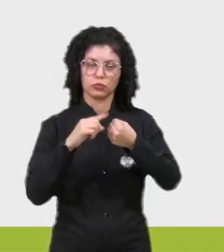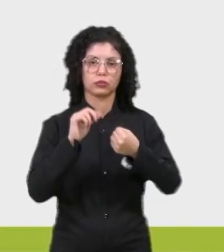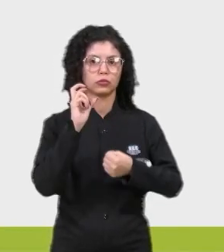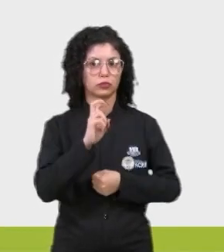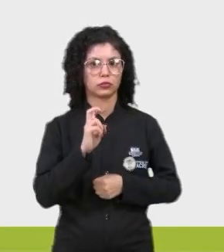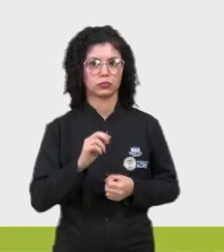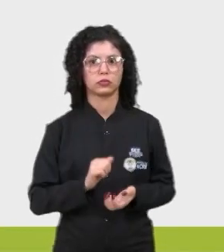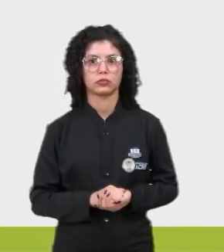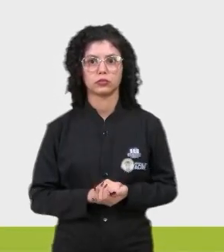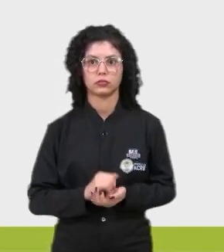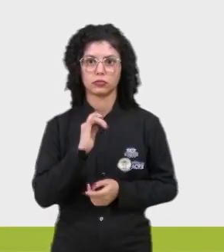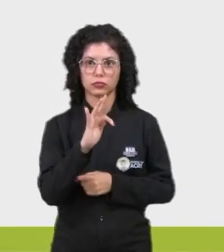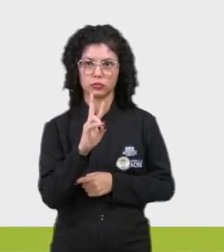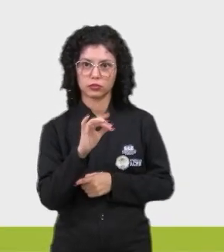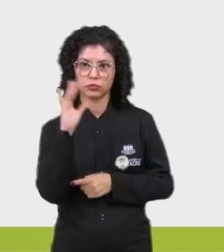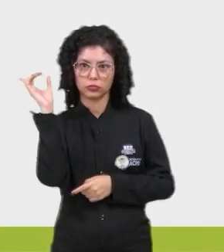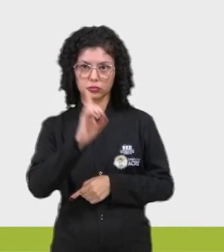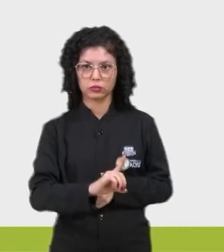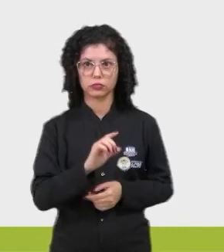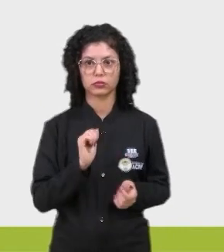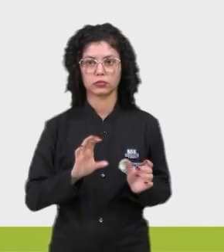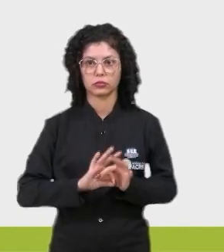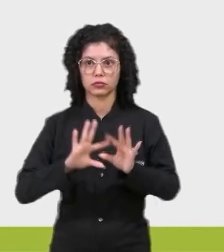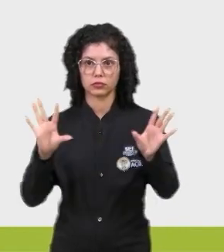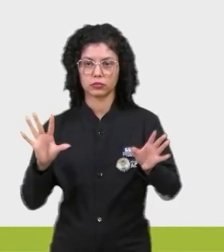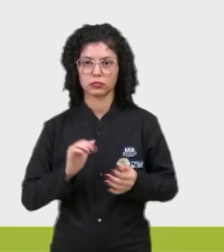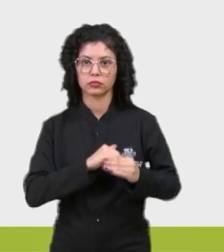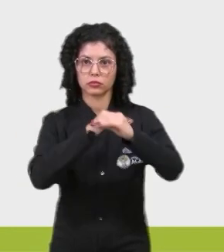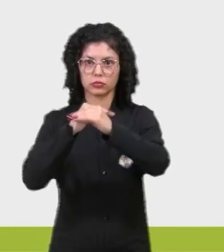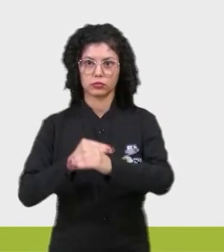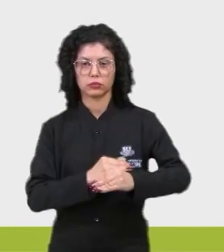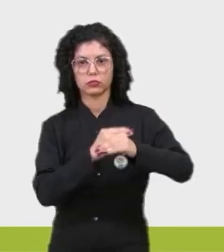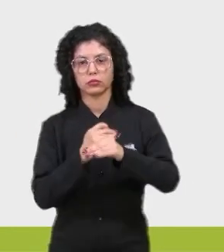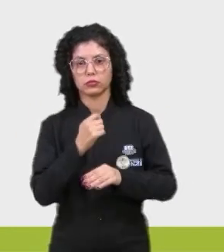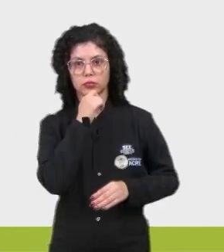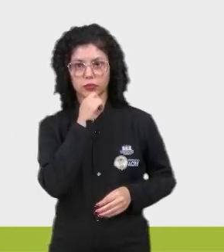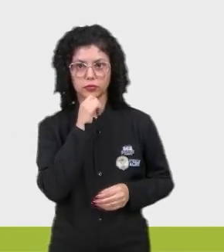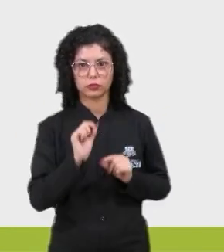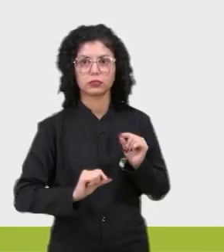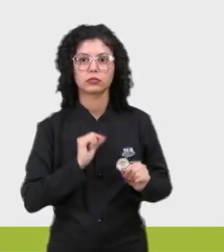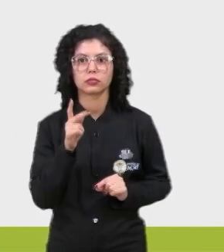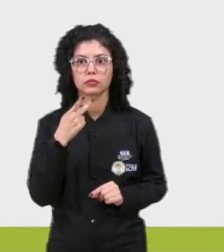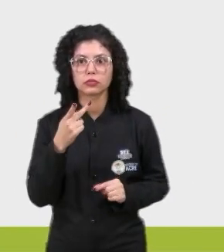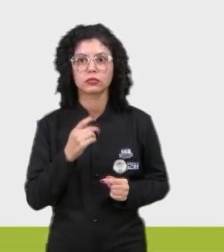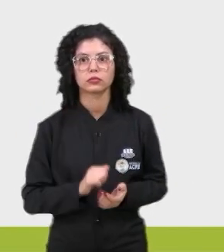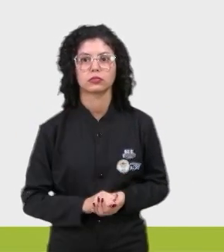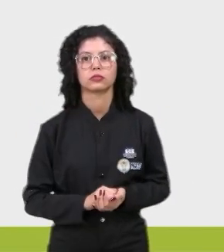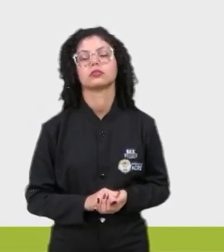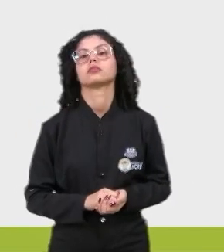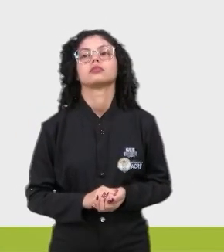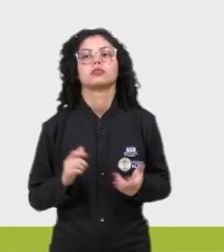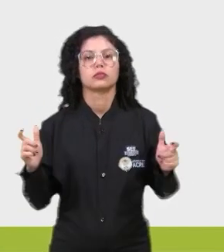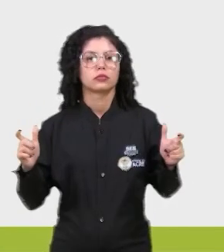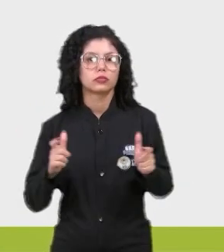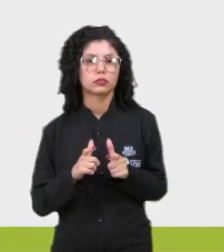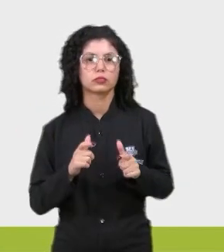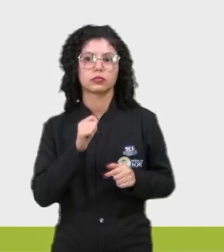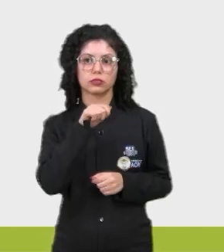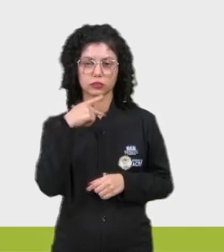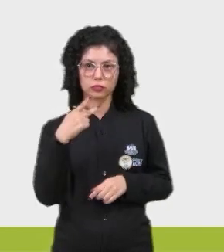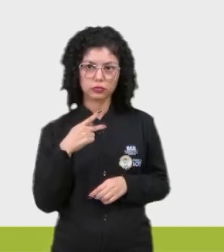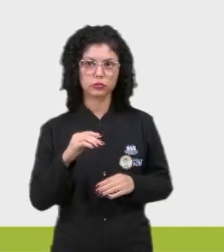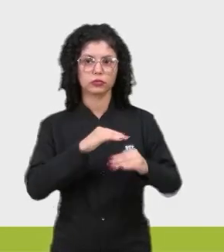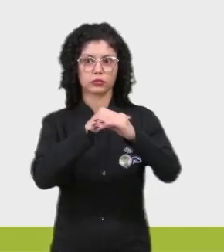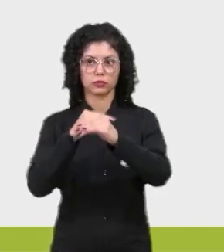a inviolabilidade de direitos, a liberdade, a igualdade, né? Então, quando se fala, por exemplo, em minorias sociais, se fala